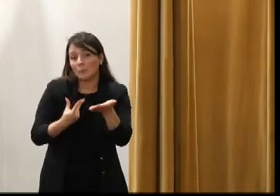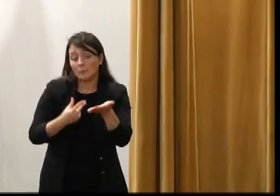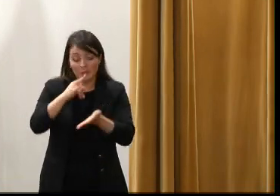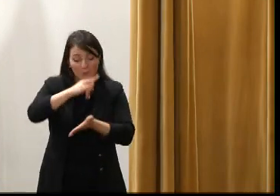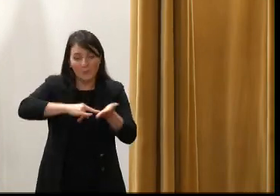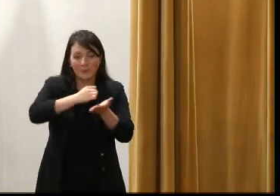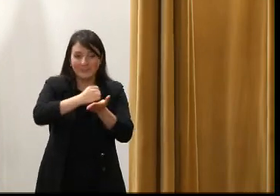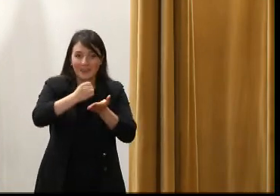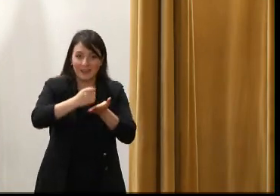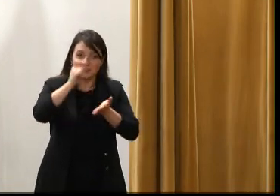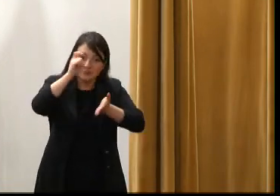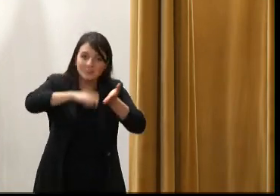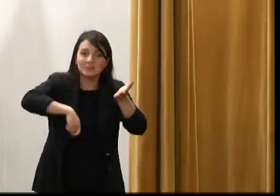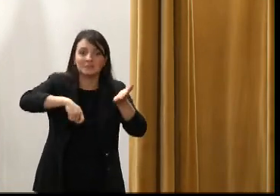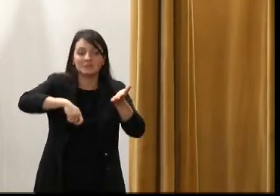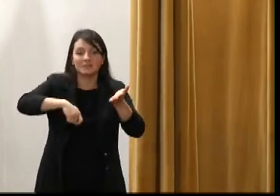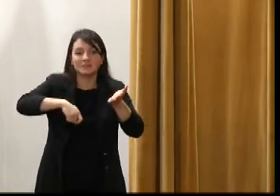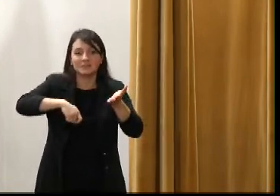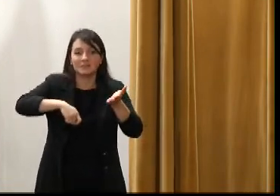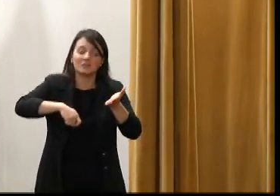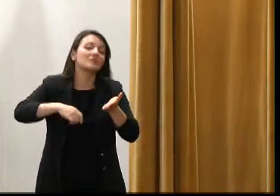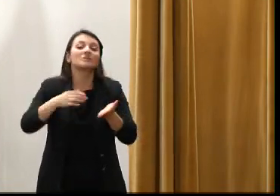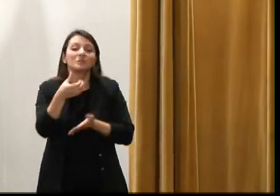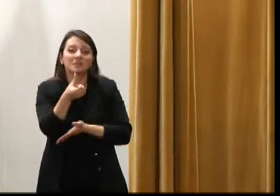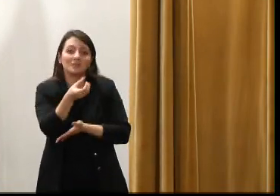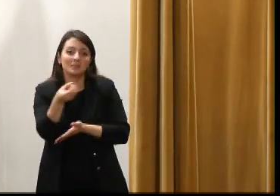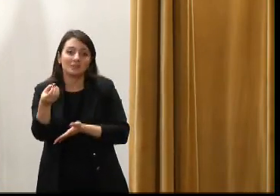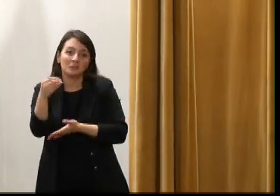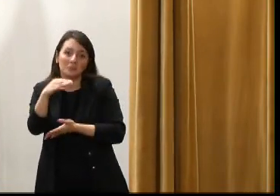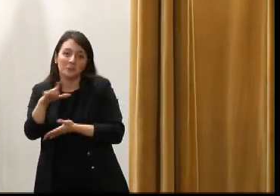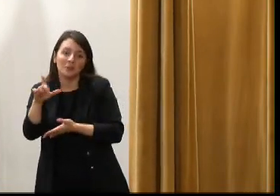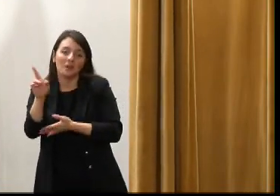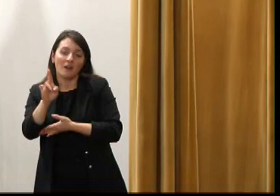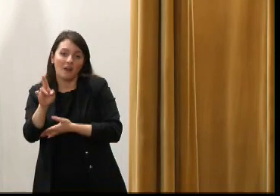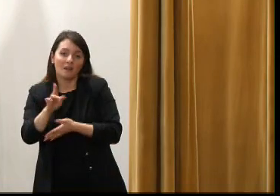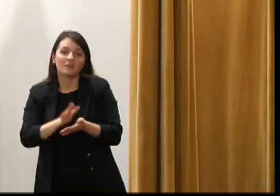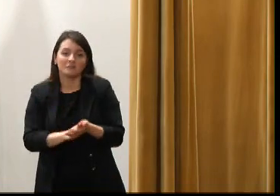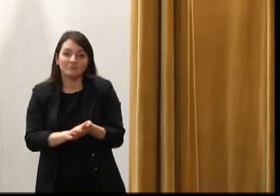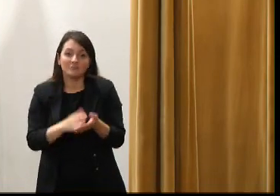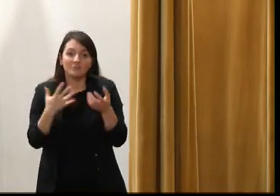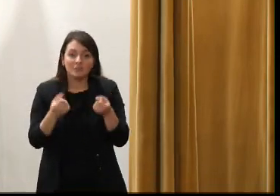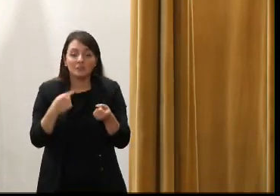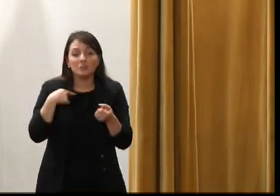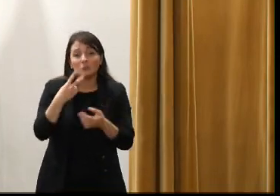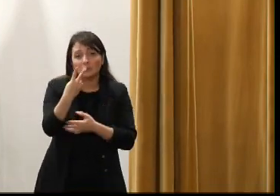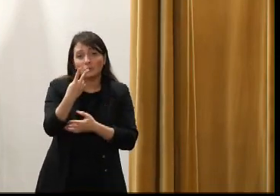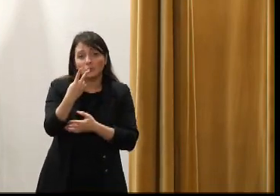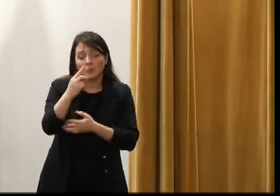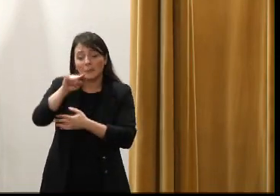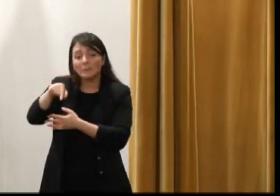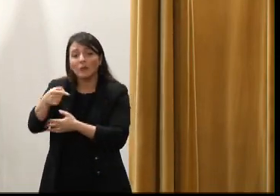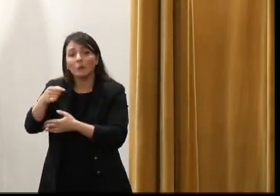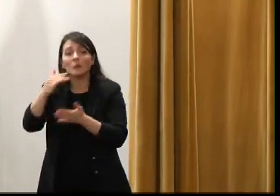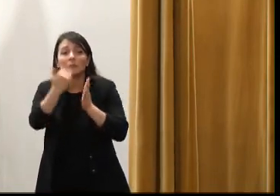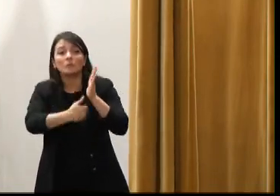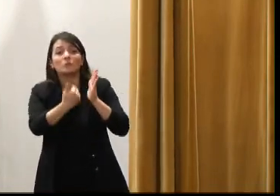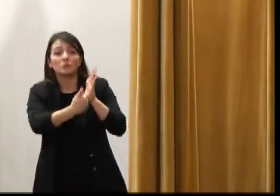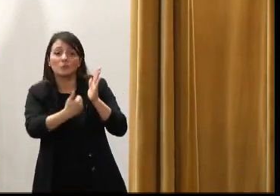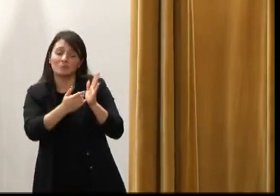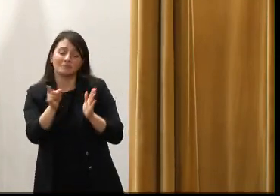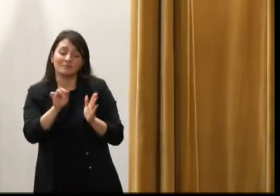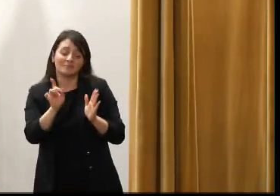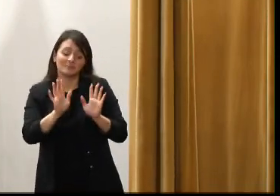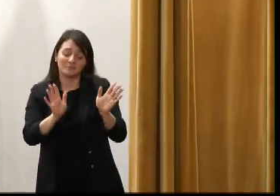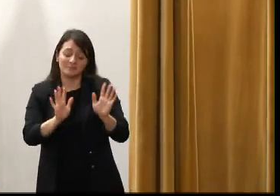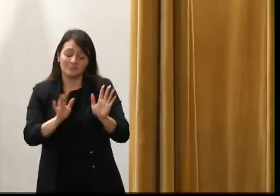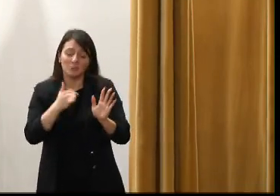assinei foi um contrato de botar ônibus de 600 mil reais. Ah, bom, eu topo de botar ônibus de 2 milhões, mas vou descontar de vocês do repasse que eu pago. Não, aí não dá,